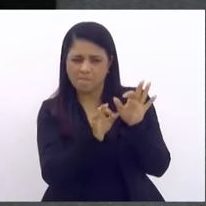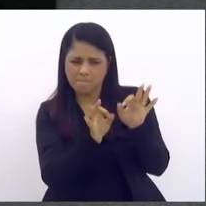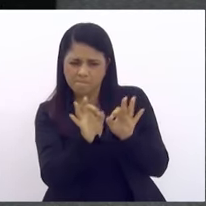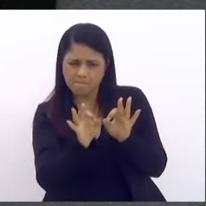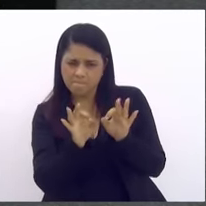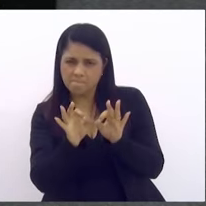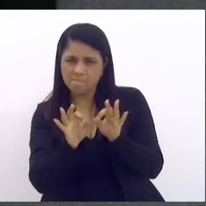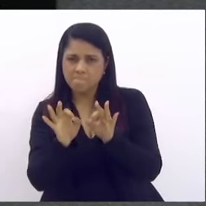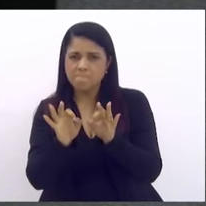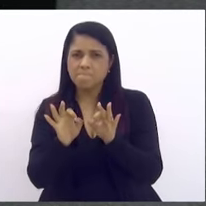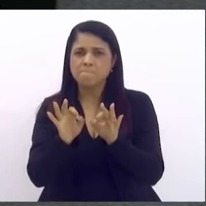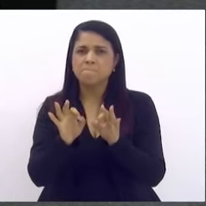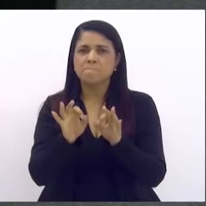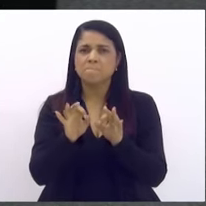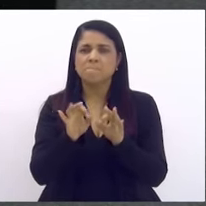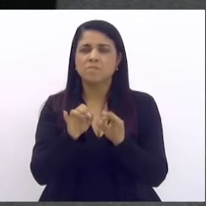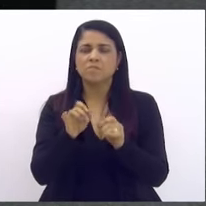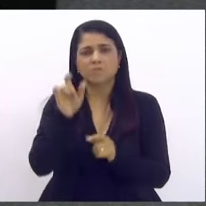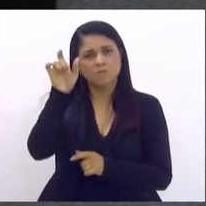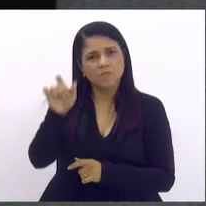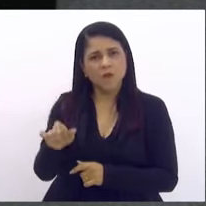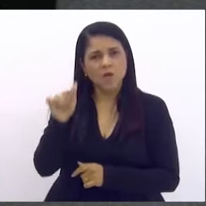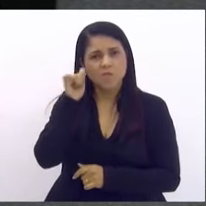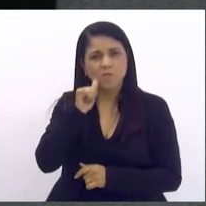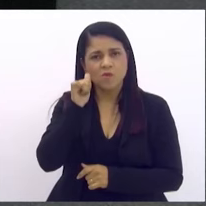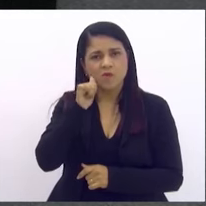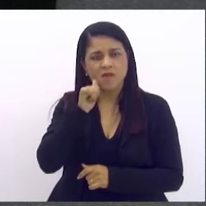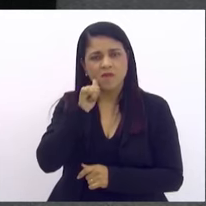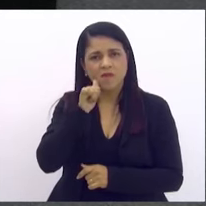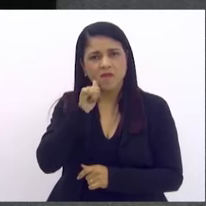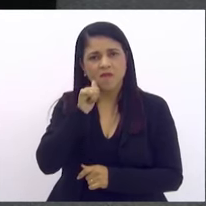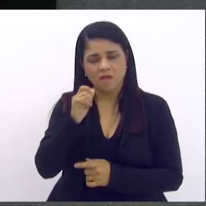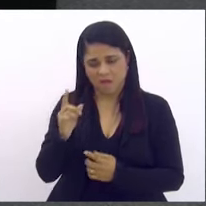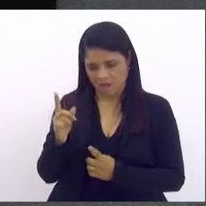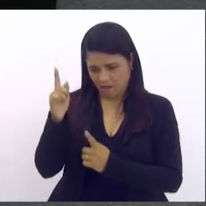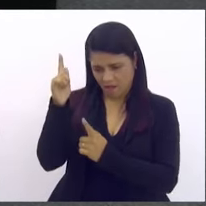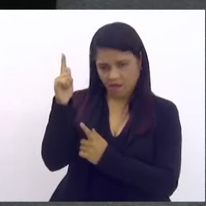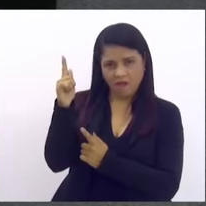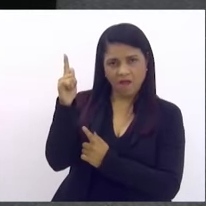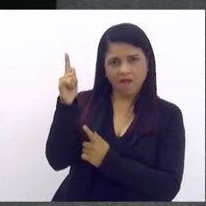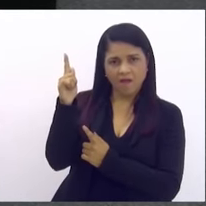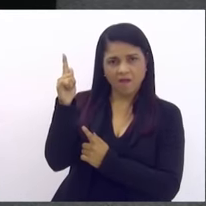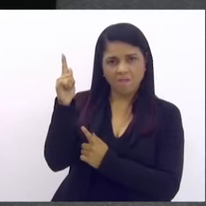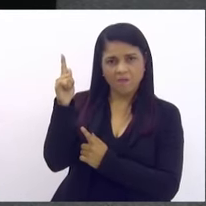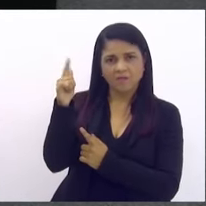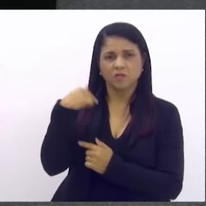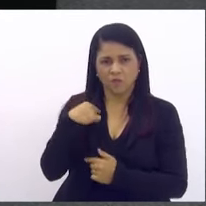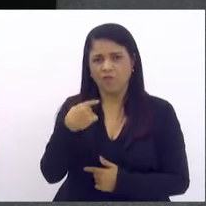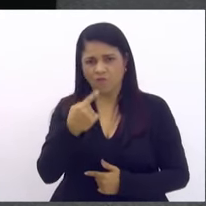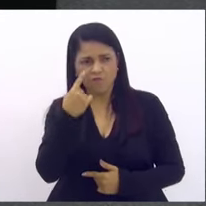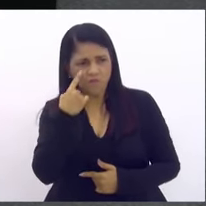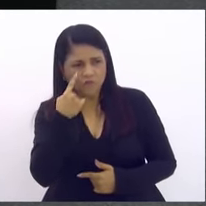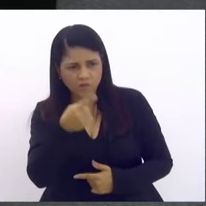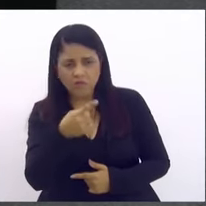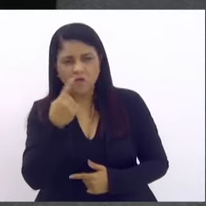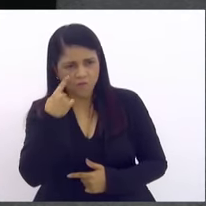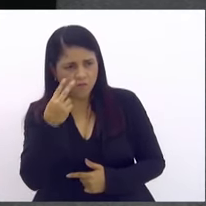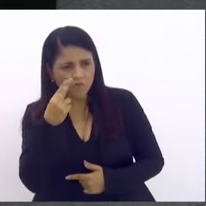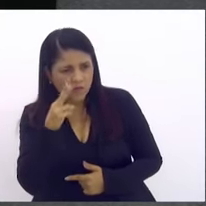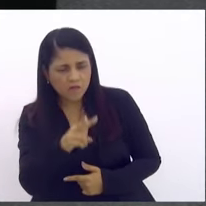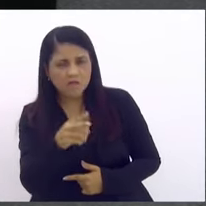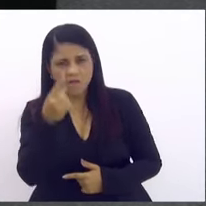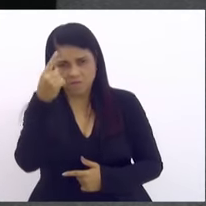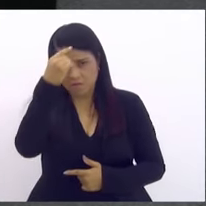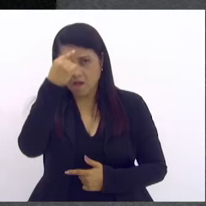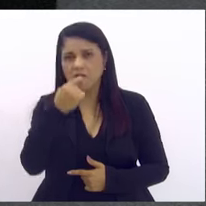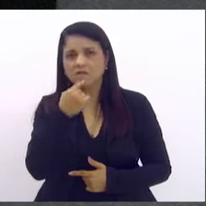uma situação que coloca uma mulher de favela armada eu vi a a imagem que foi gerada mostra que